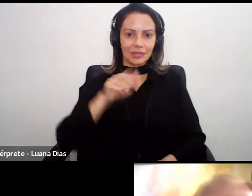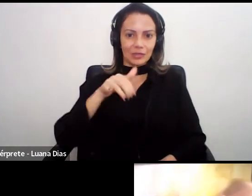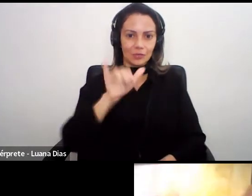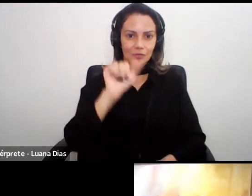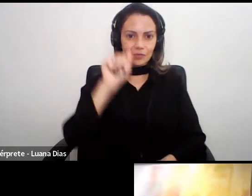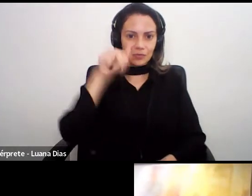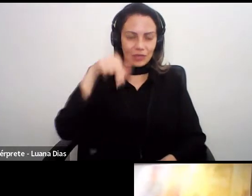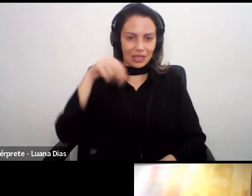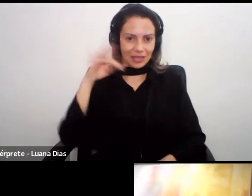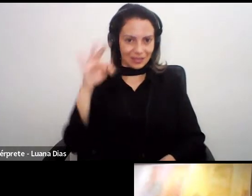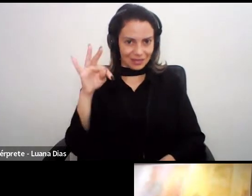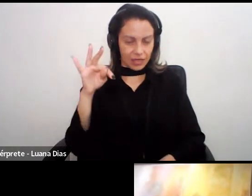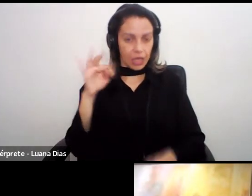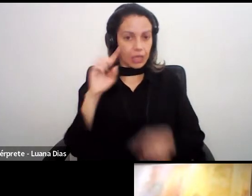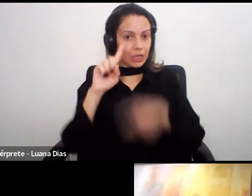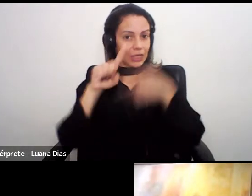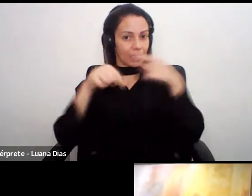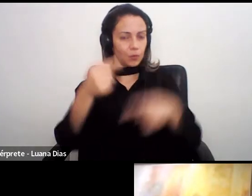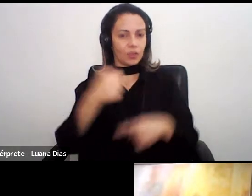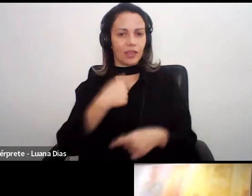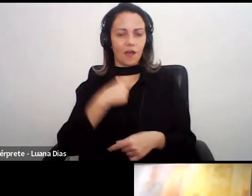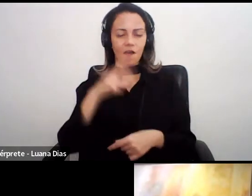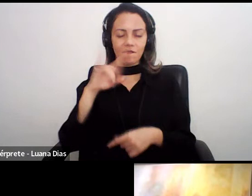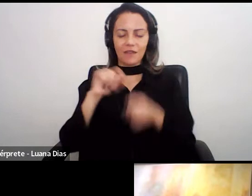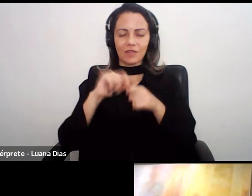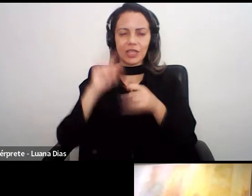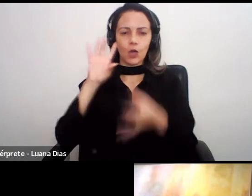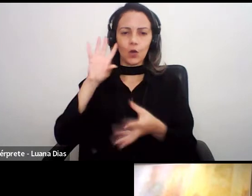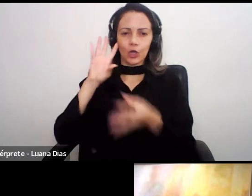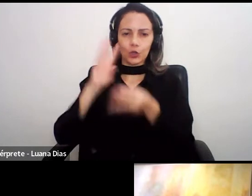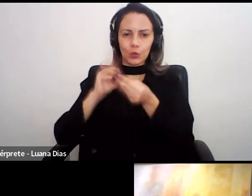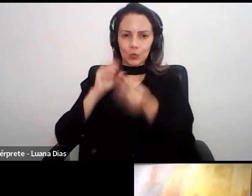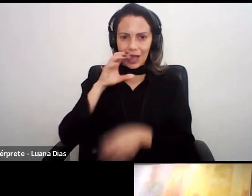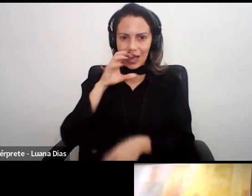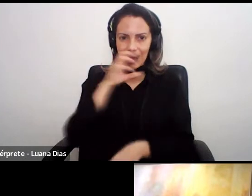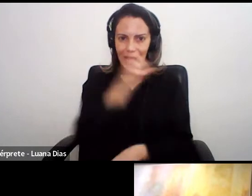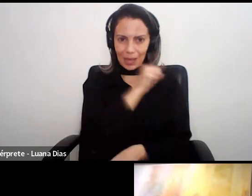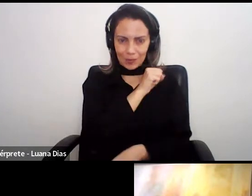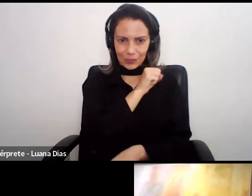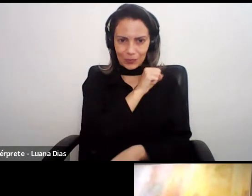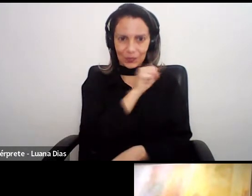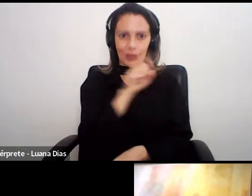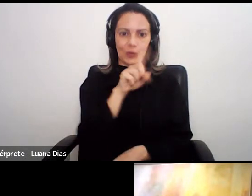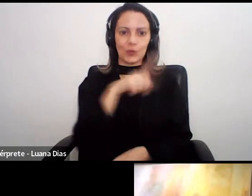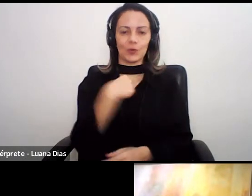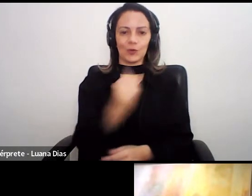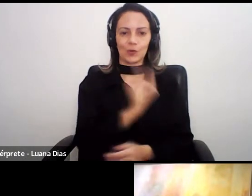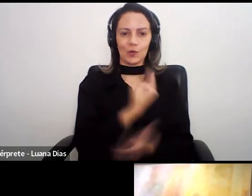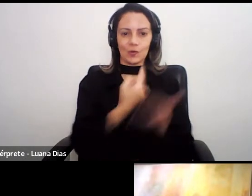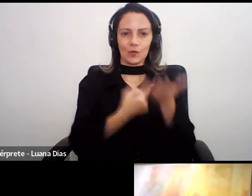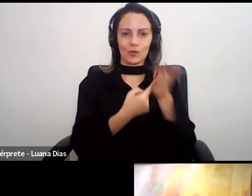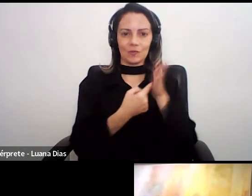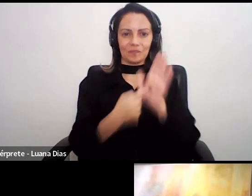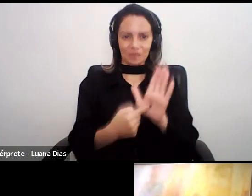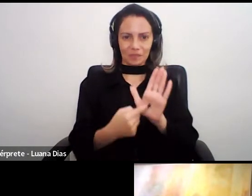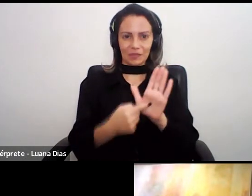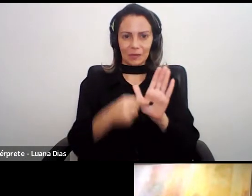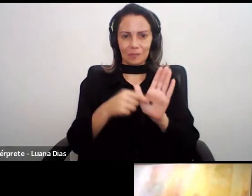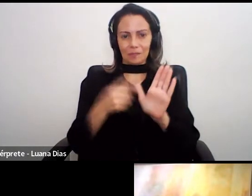e logo a seguir vou fazer um breve resumo dos nossos apresentadores, das